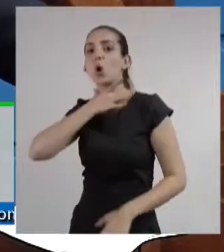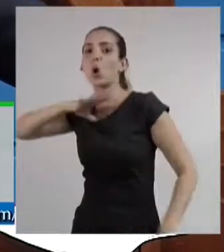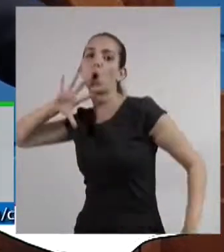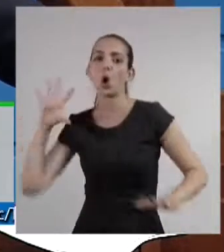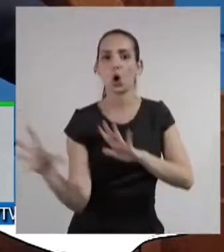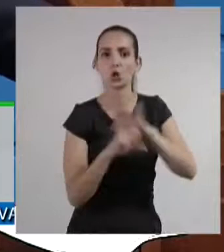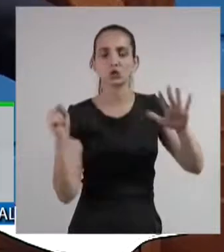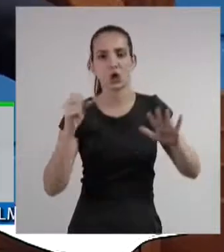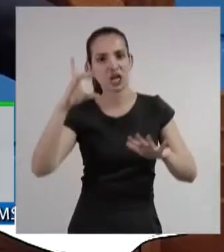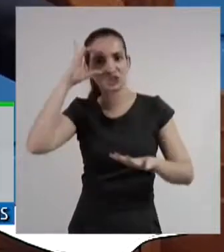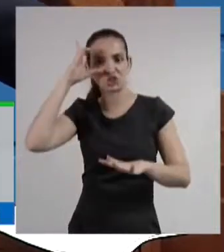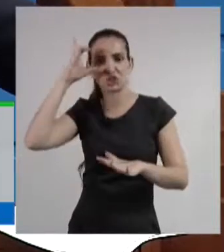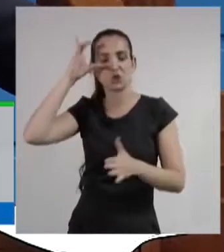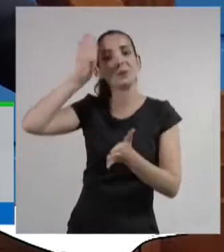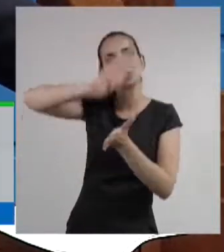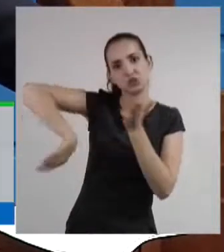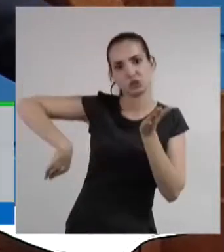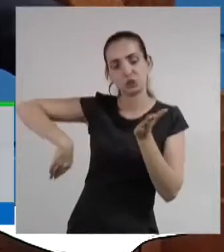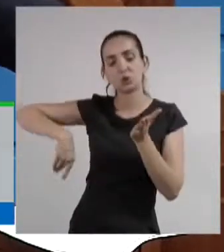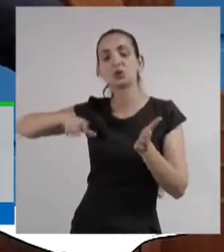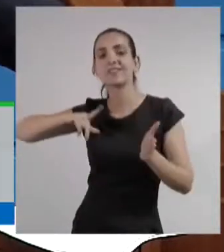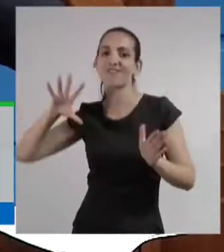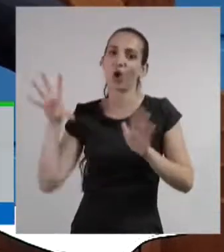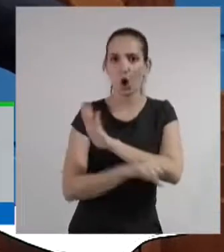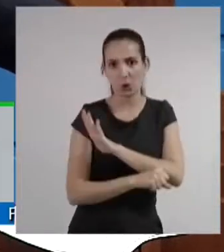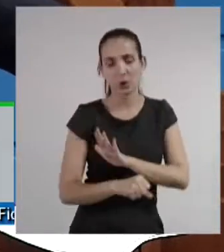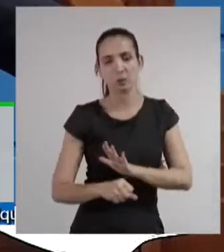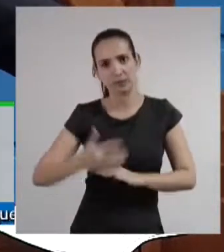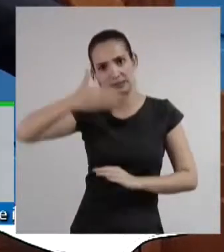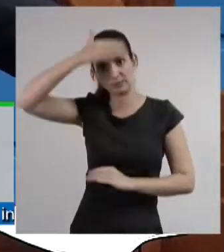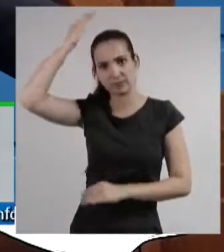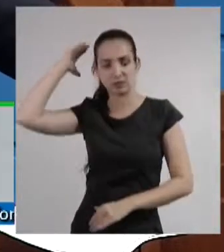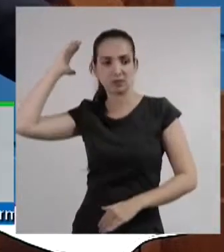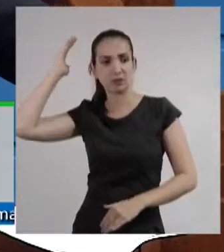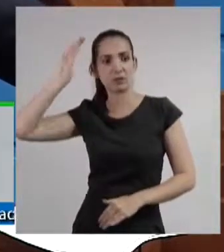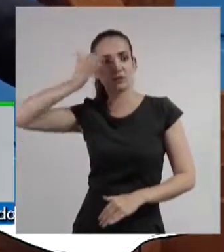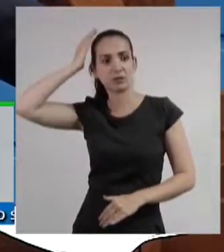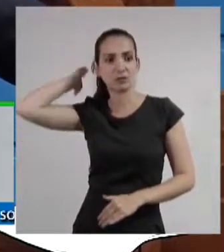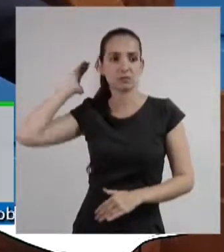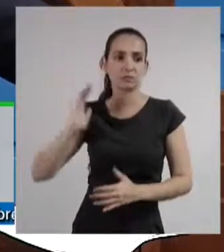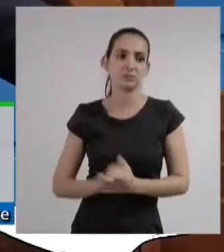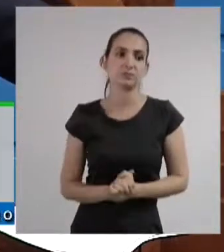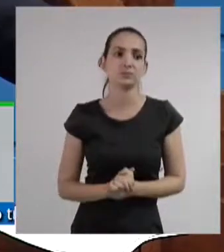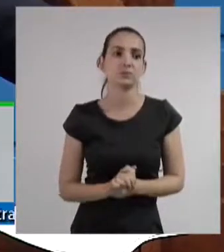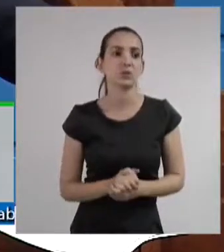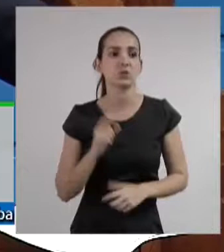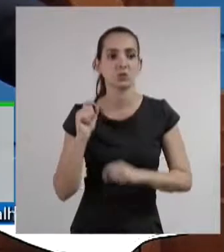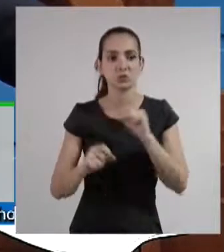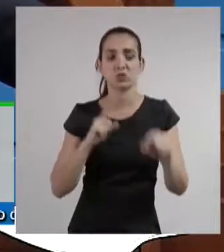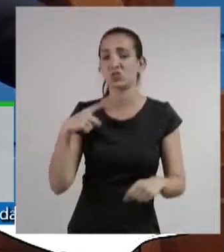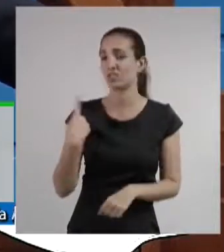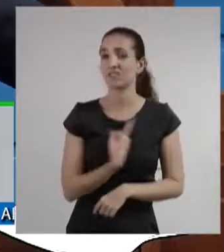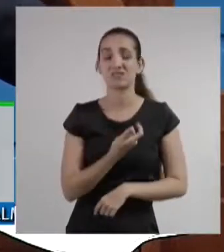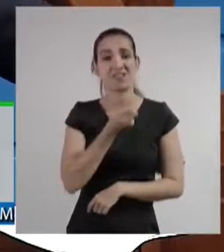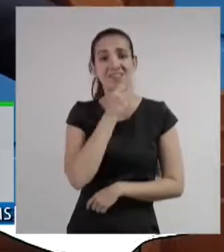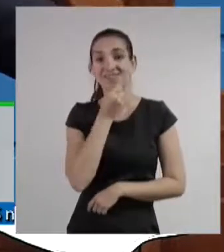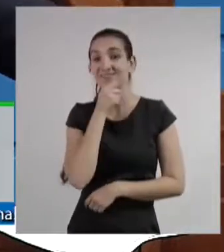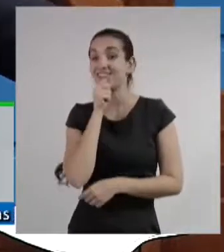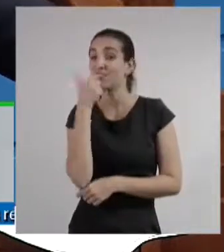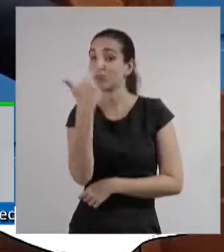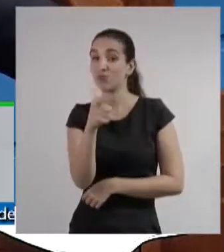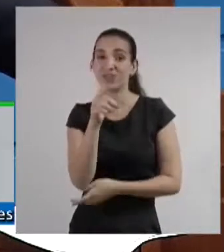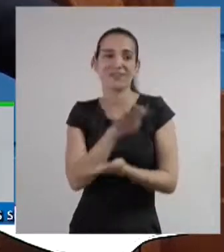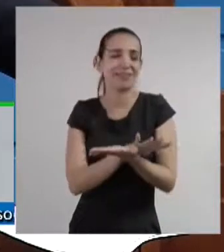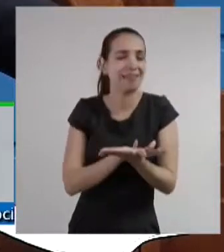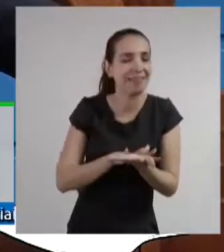poder, 2016, já há 2 anos, a gente não teve nenhum sinal